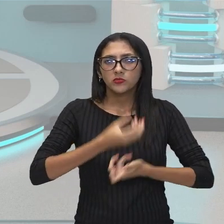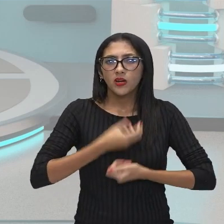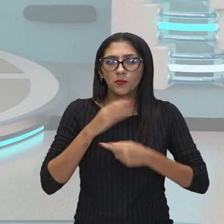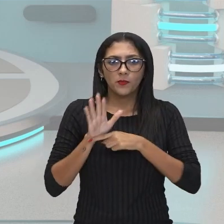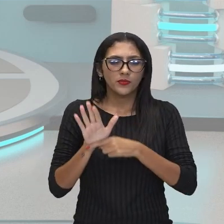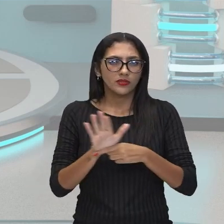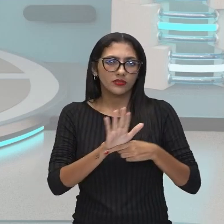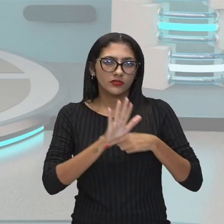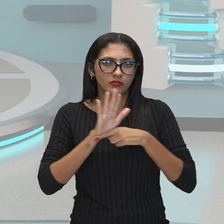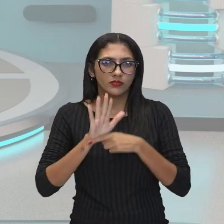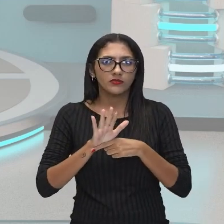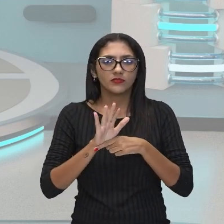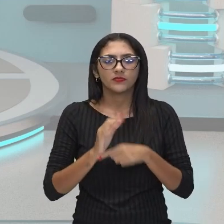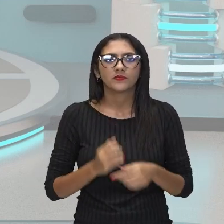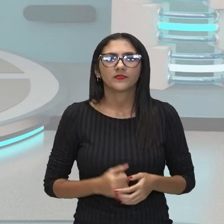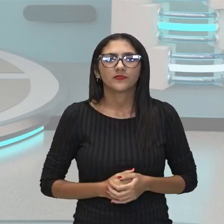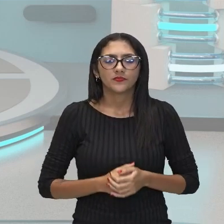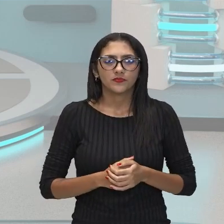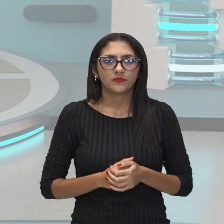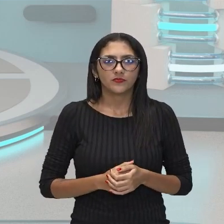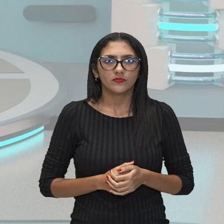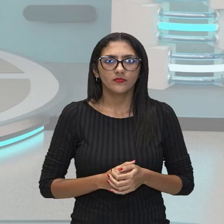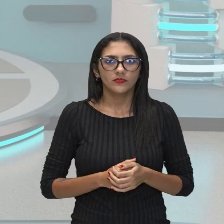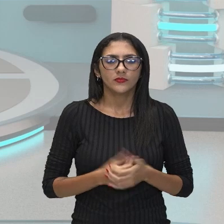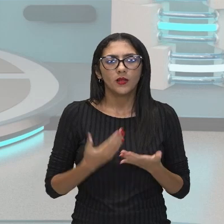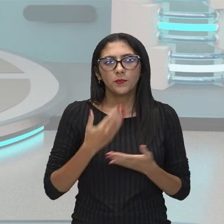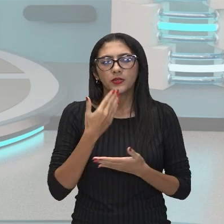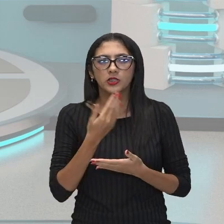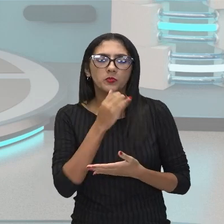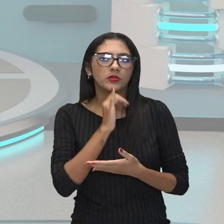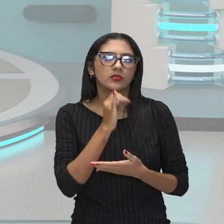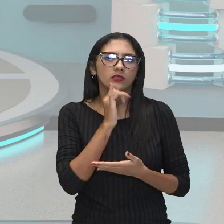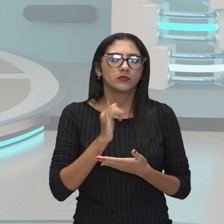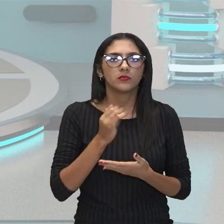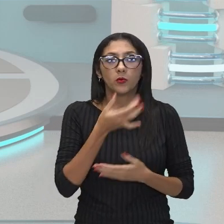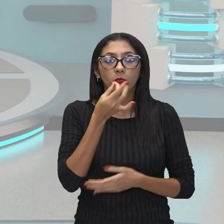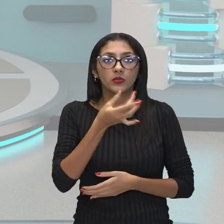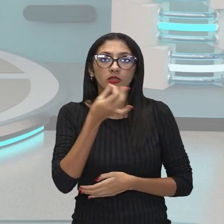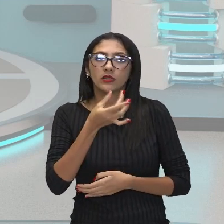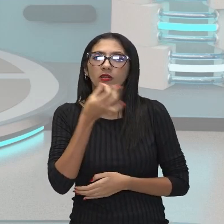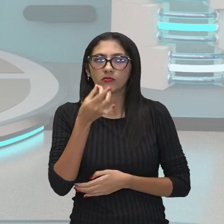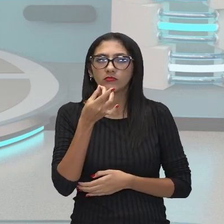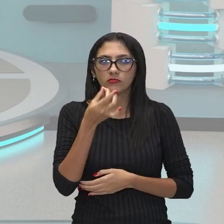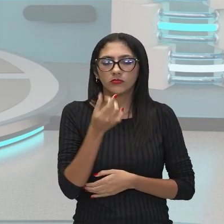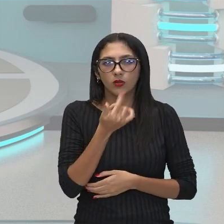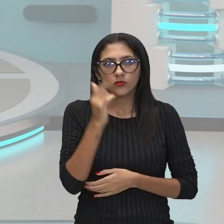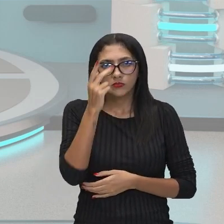evidência para um posicionamento contra, para que as pessoas também, tendo